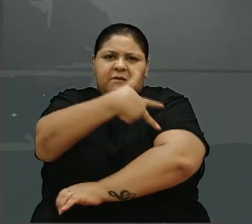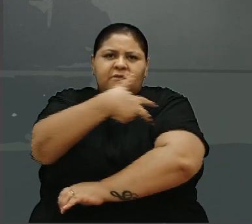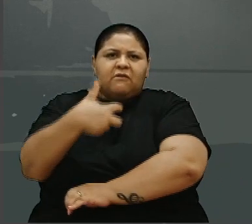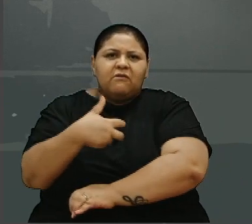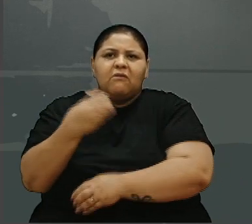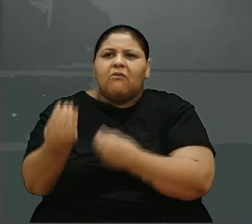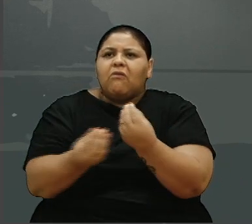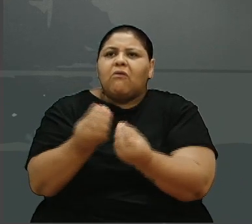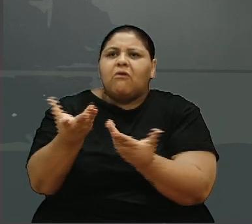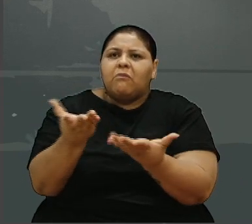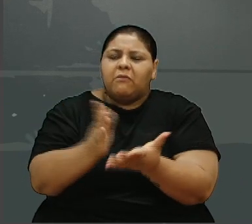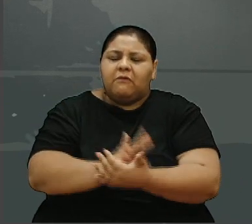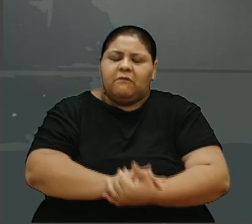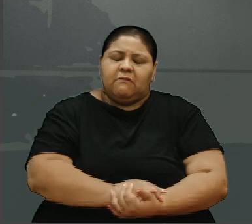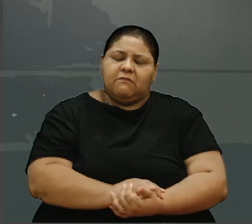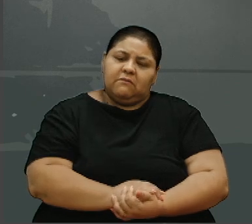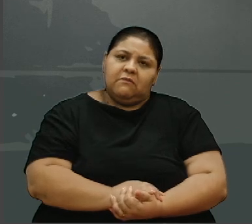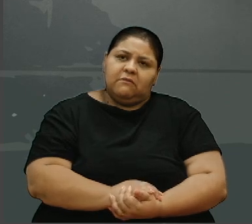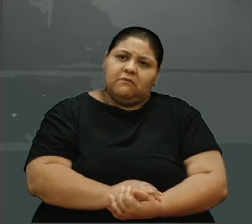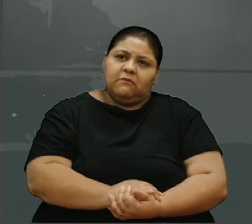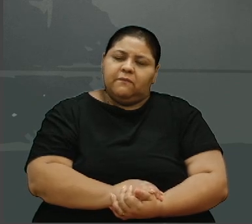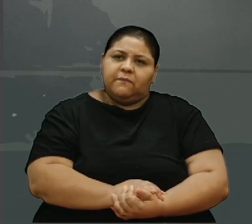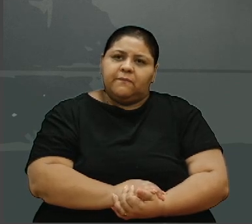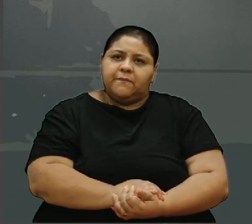é que estamos?